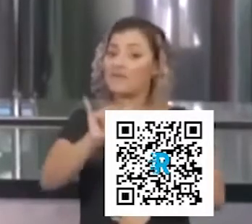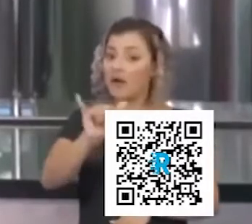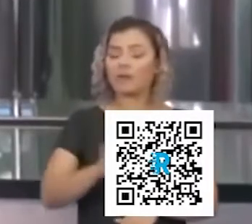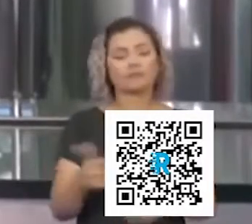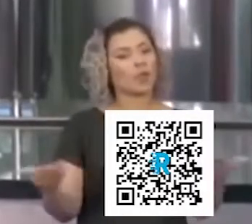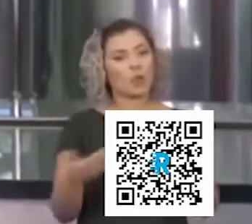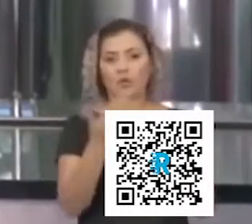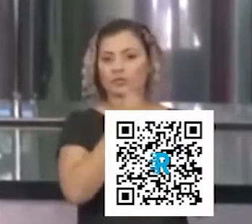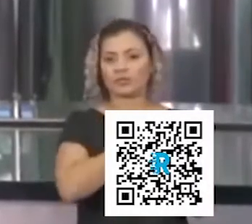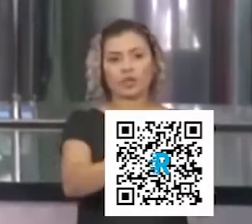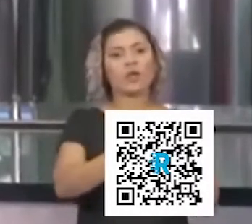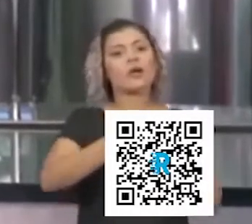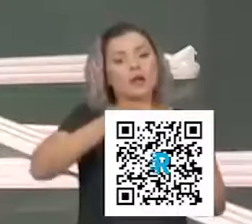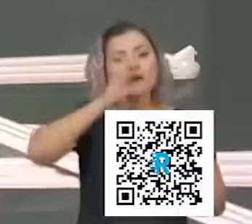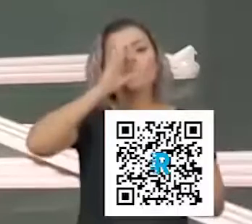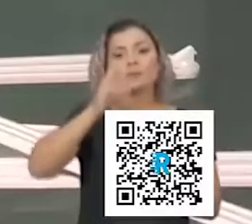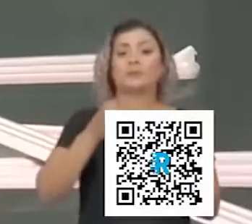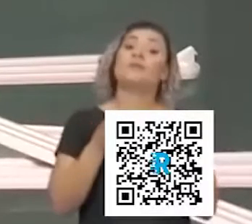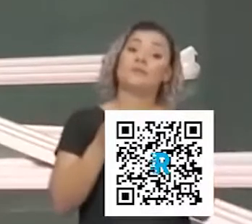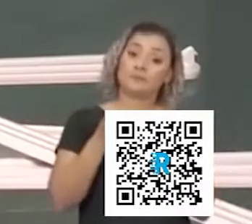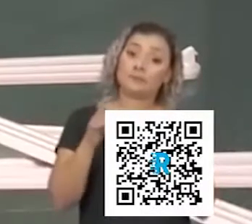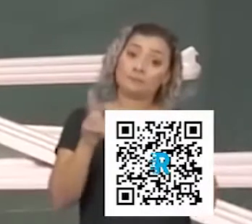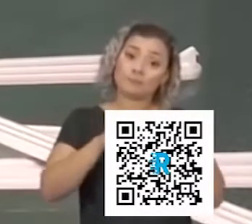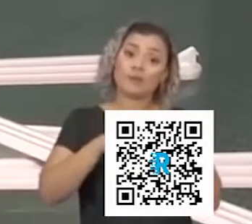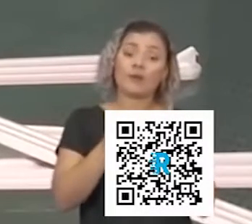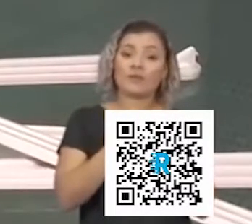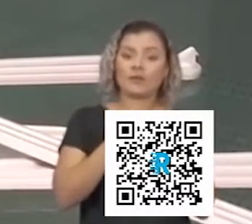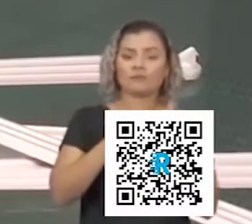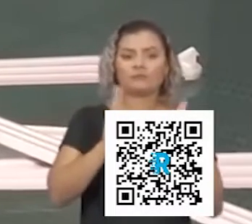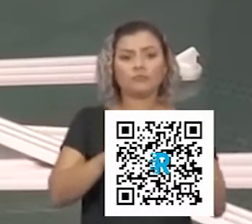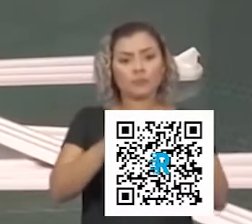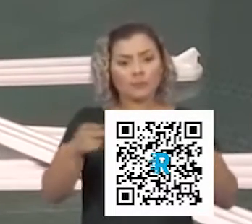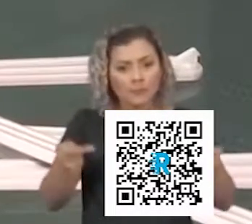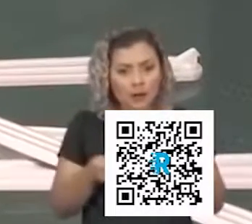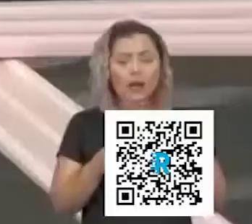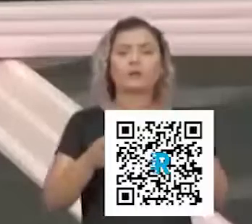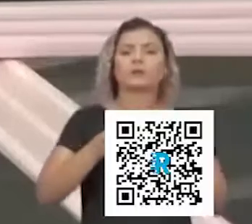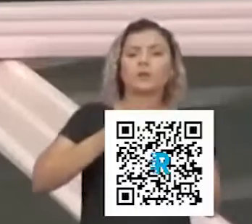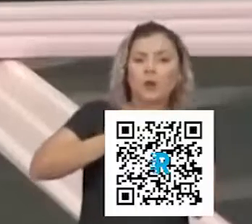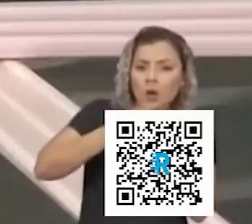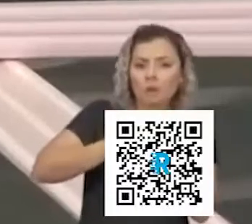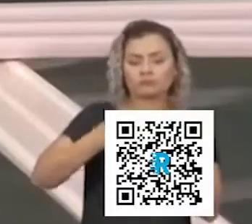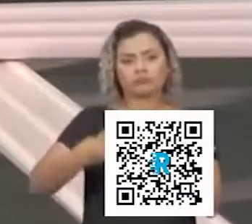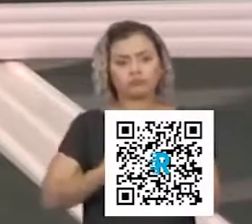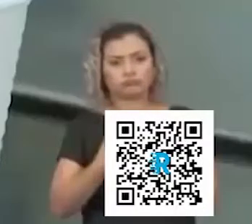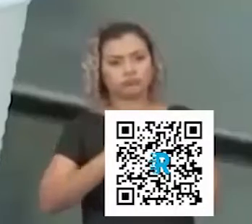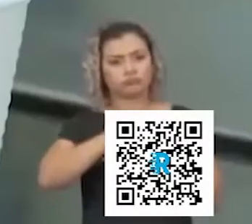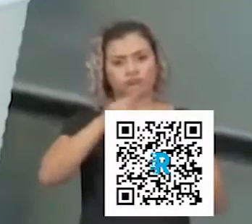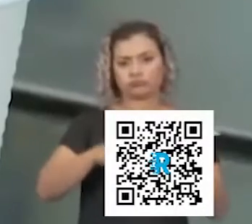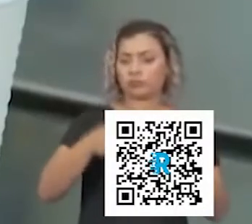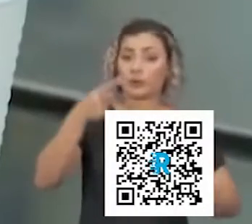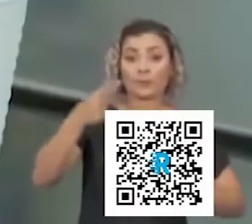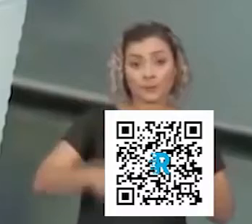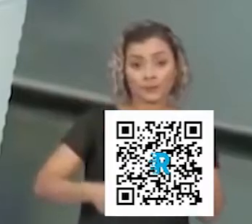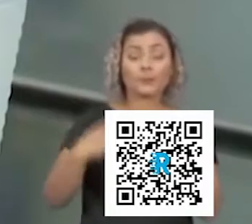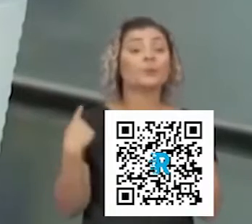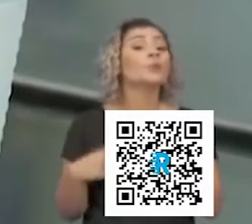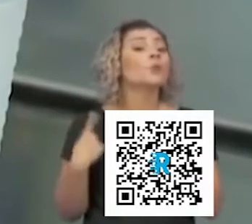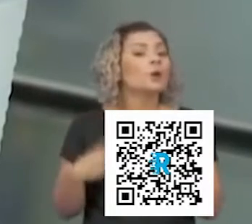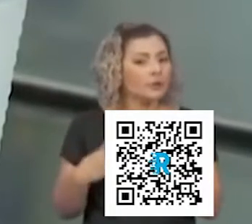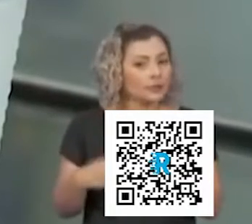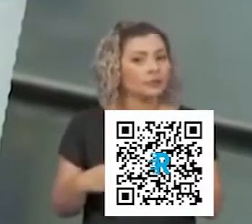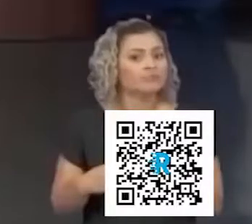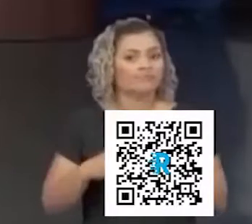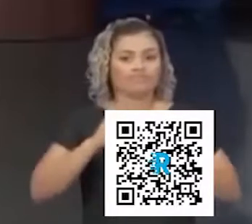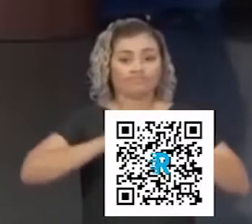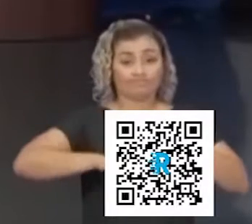mais jeito, vai ter que tomar num copo de vidro, né? Além dos copos, pratos e talheres plásticos também serão proibidos. Uma das justificativas é que